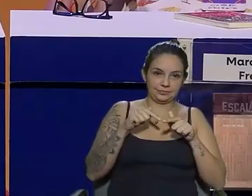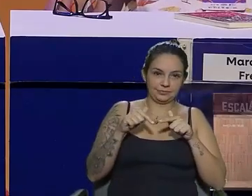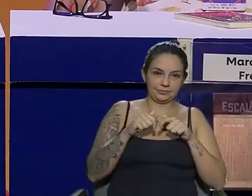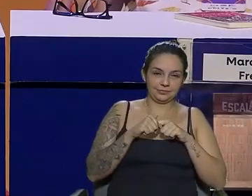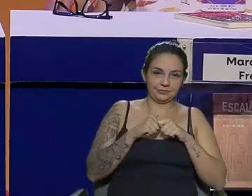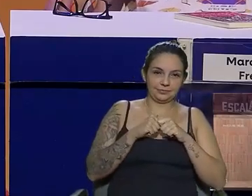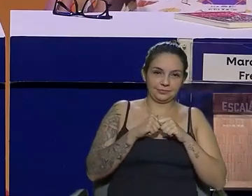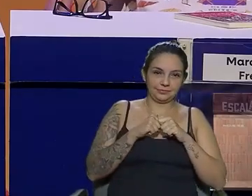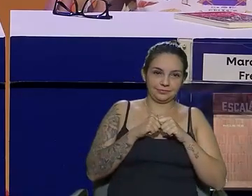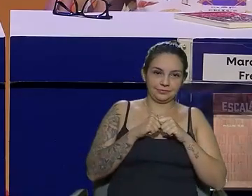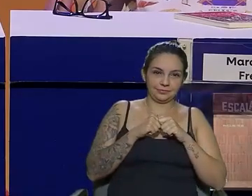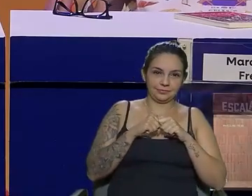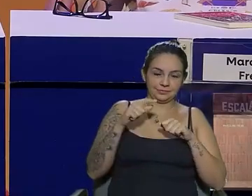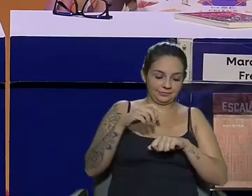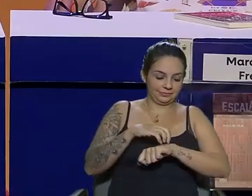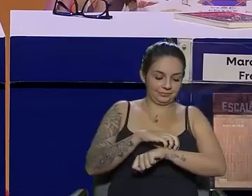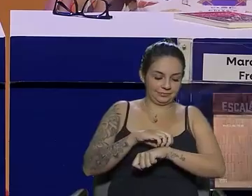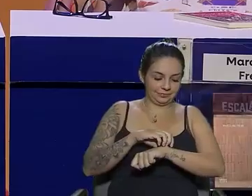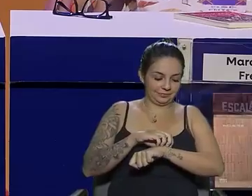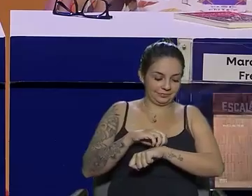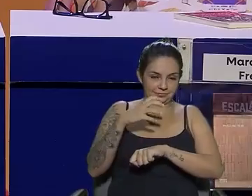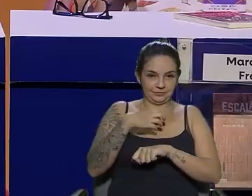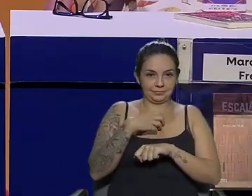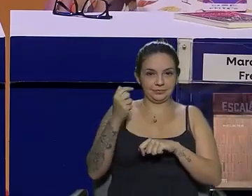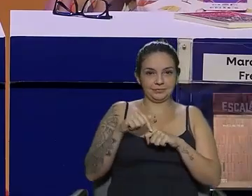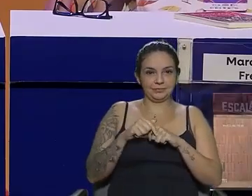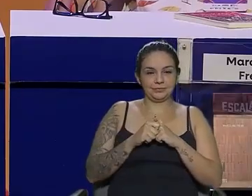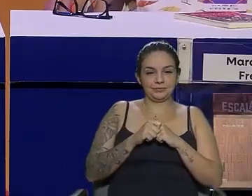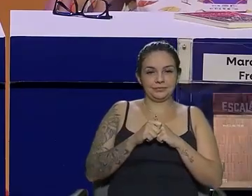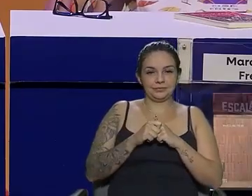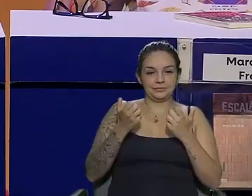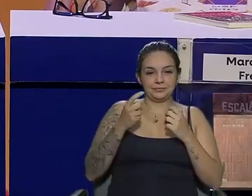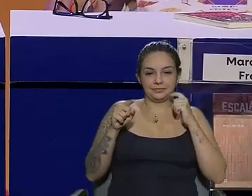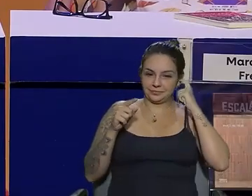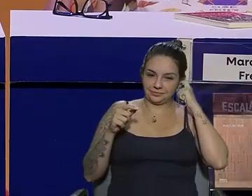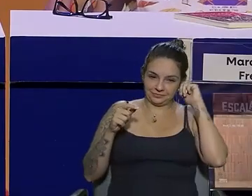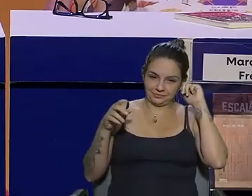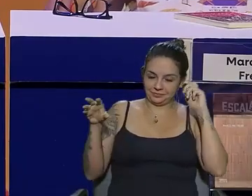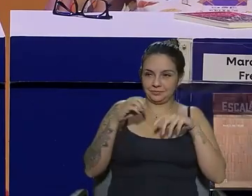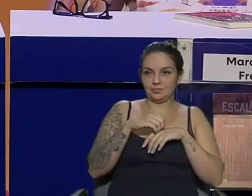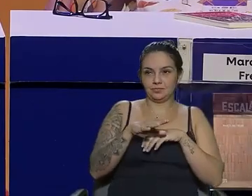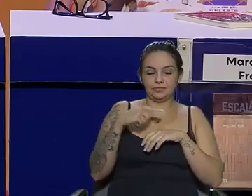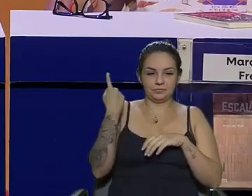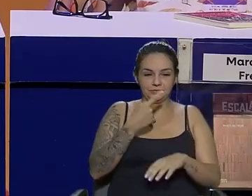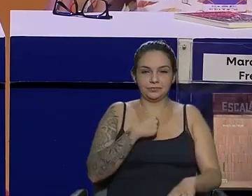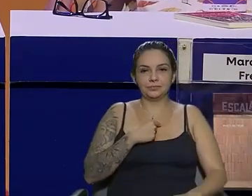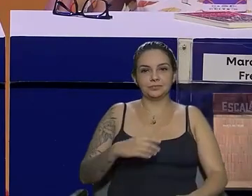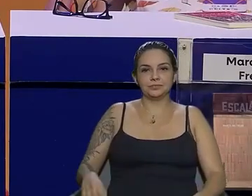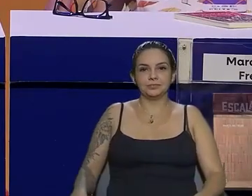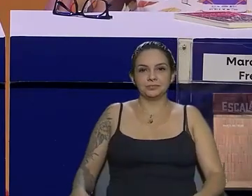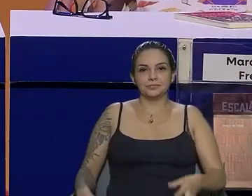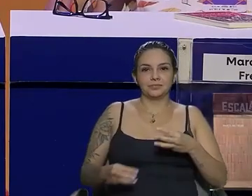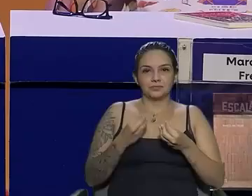aro transparente. A segunda pessoa sentada é Marcelino Freire, um homem branco que possui os cabelos lisos e curtos de tom